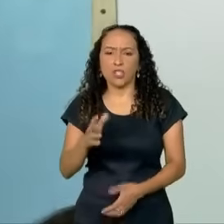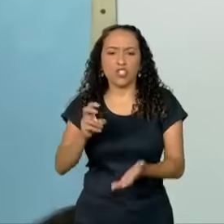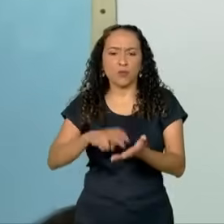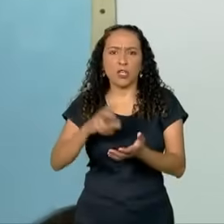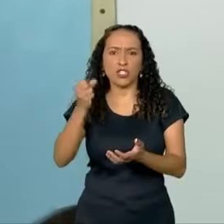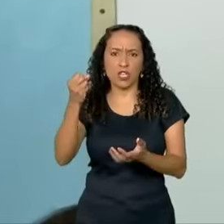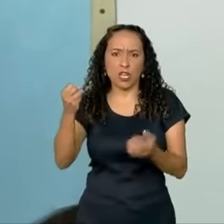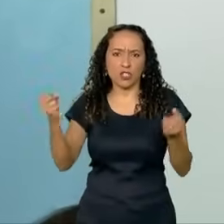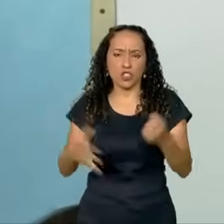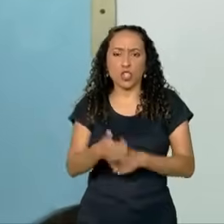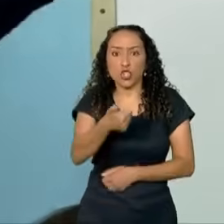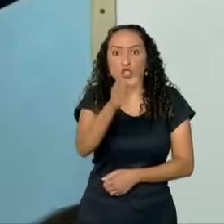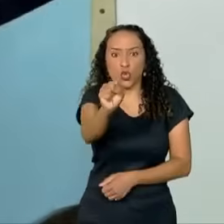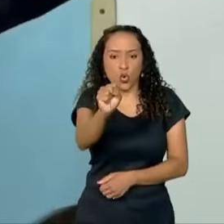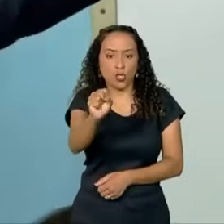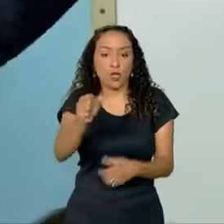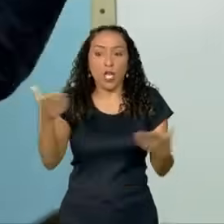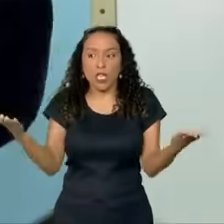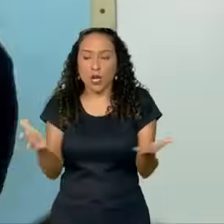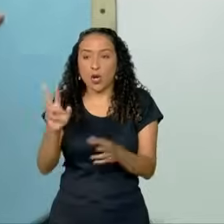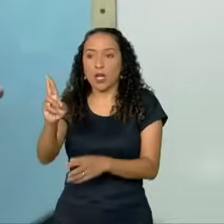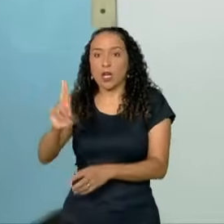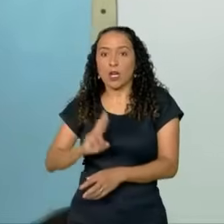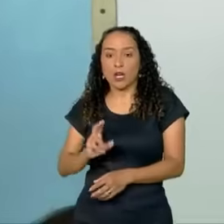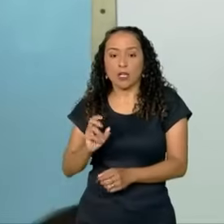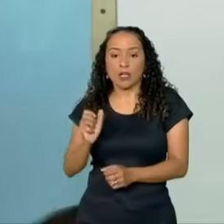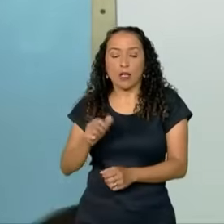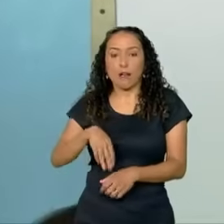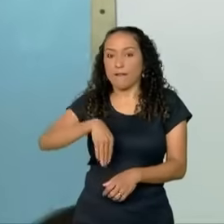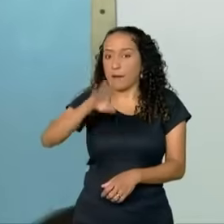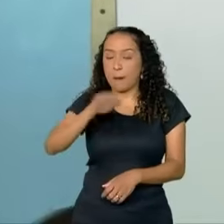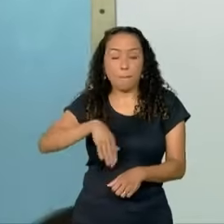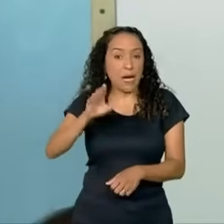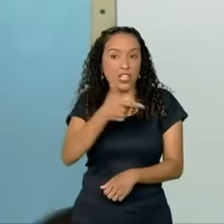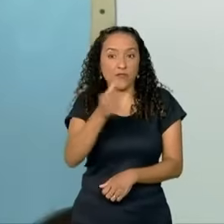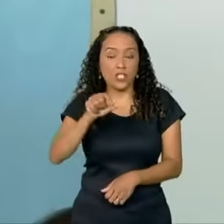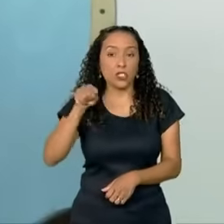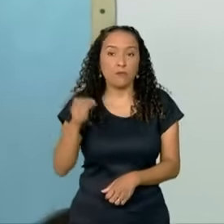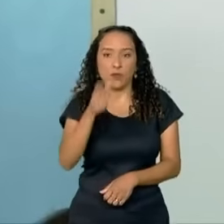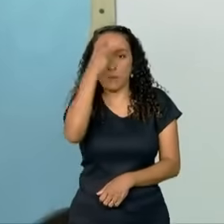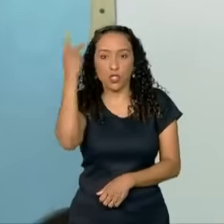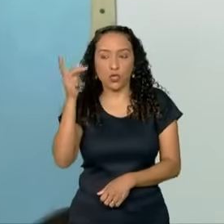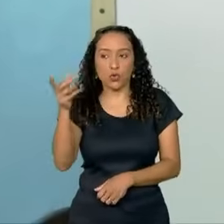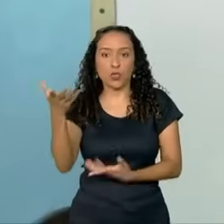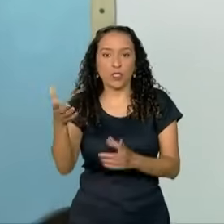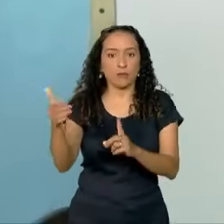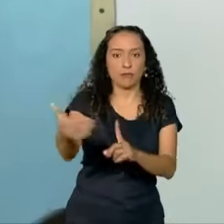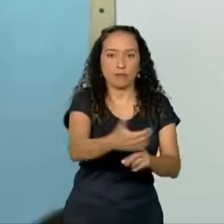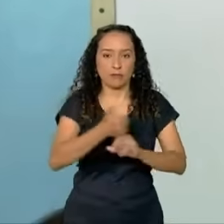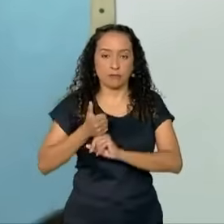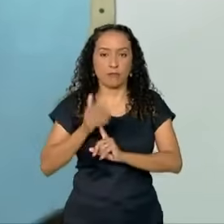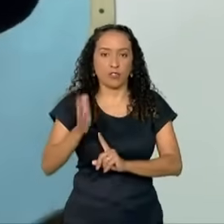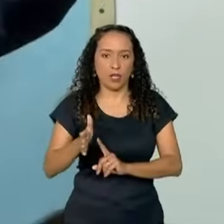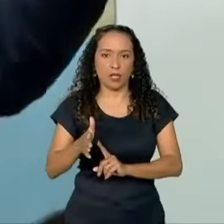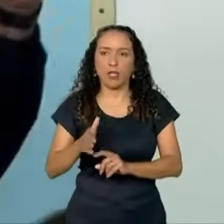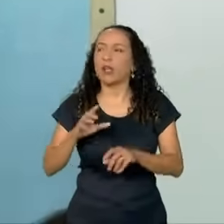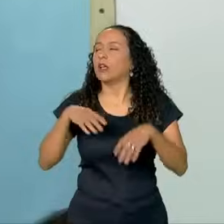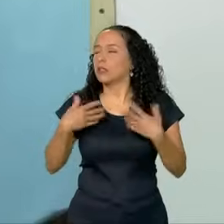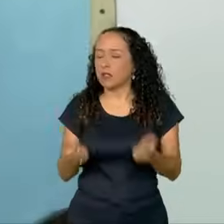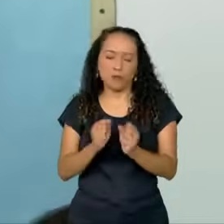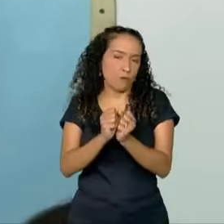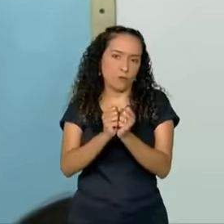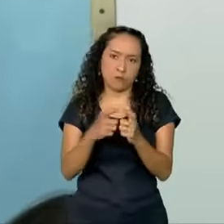falou de 18 e agora eu já recebi que já passou de 20 mil pessoas resgatadas. Então, tem um